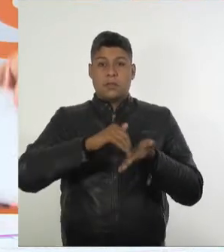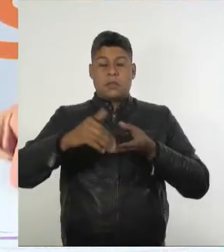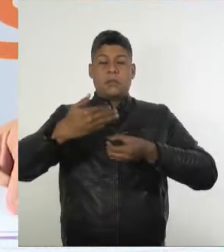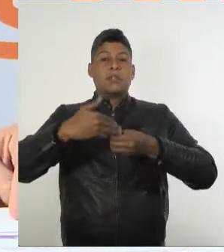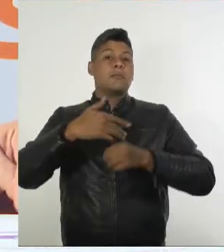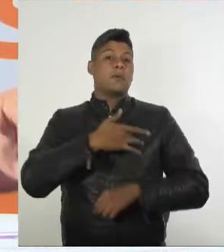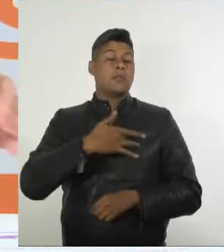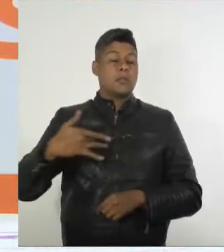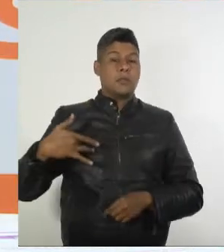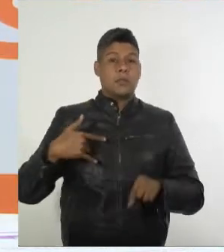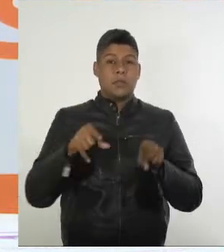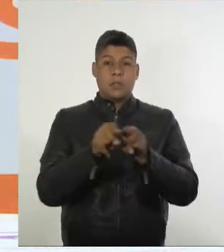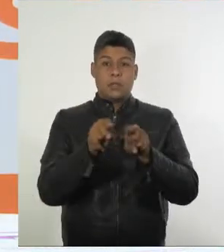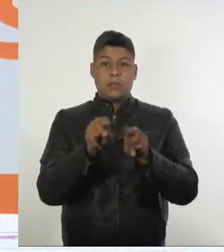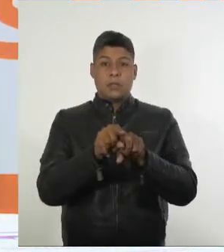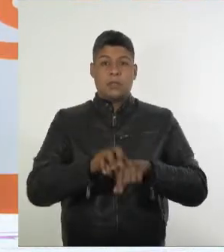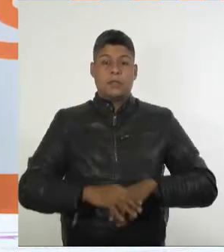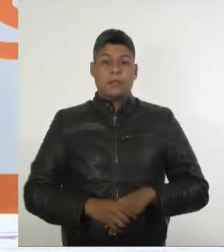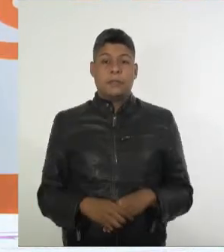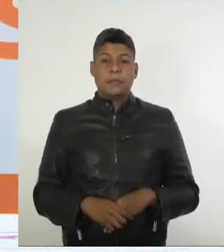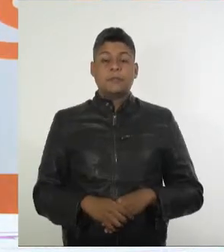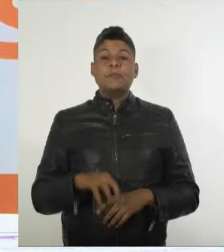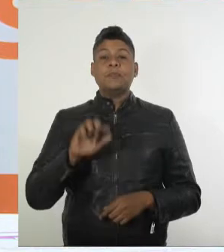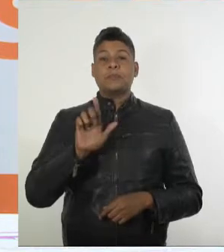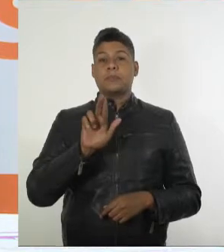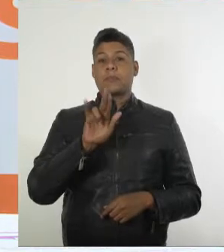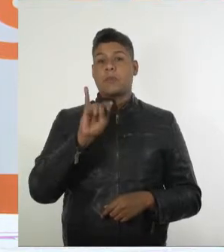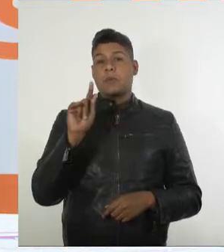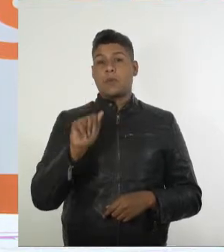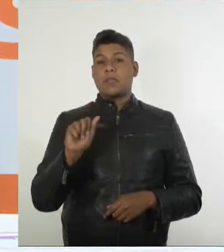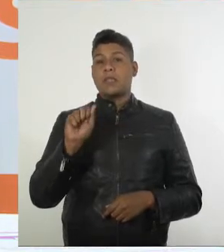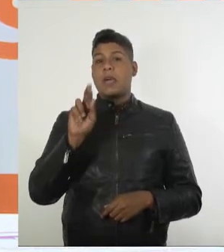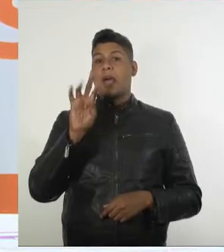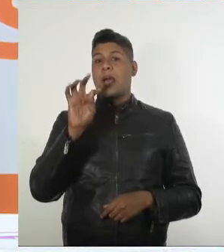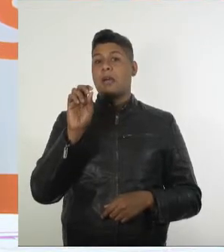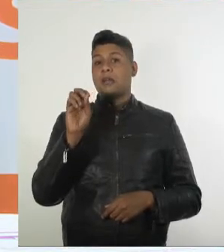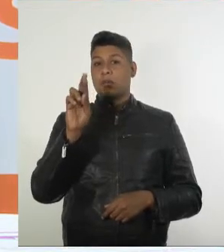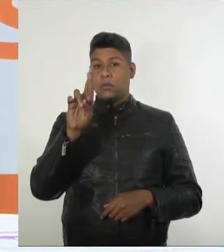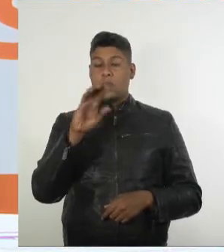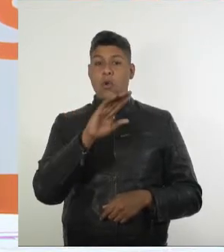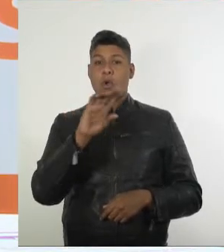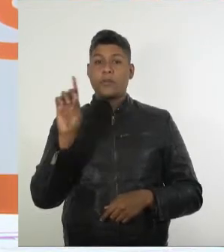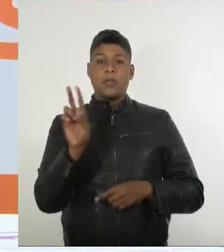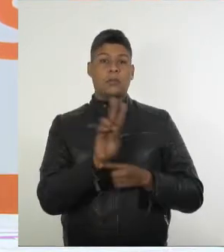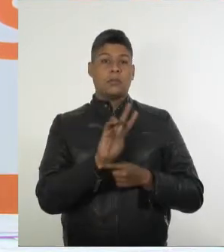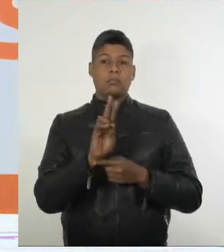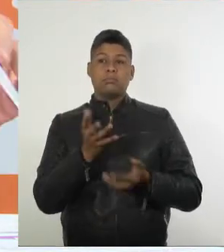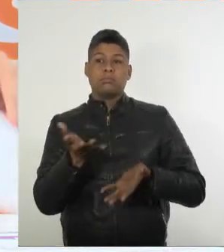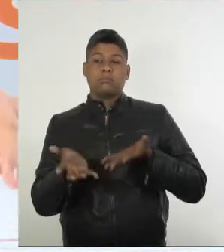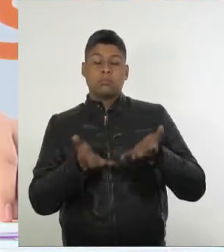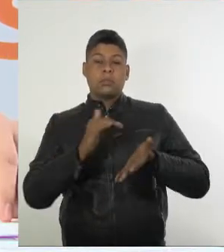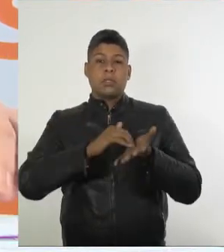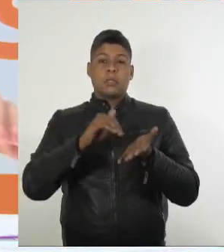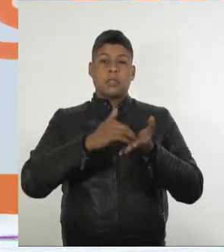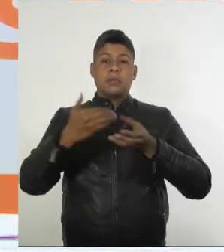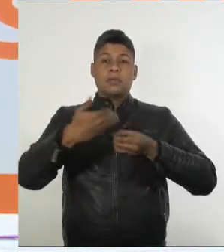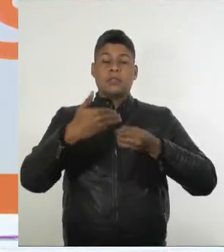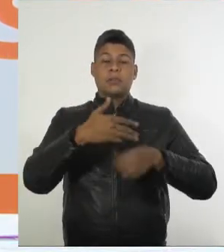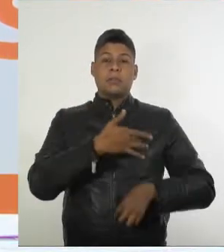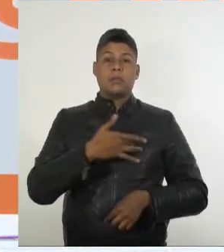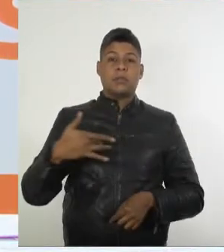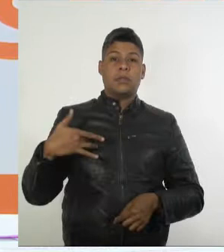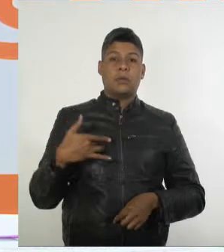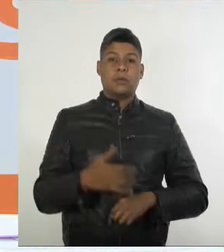Saúde. Luiz Arthur Vieira Caldeira, nosso coordenador de Vigilância em Saúde da Secretaria Municipal de Saúde.